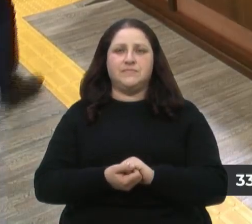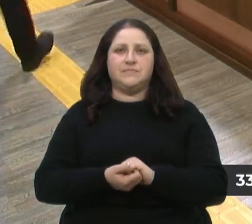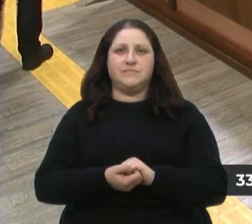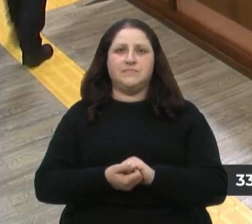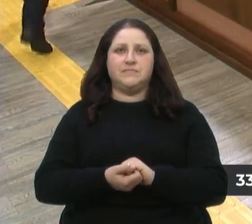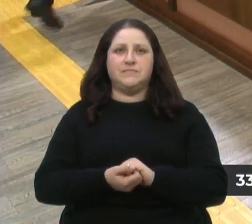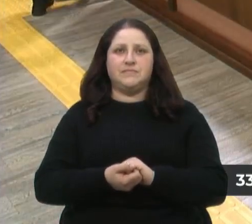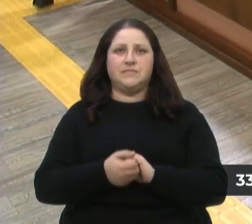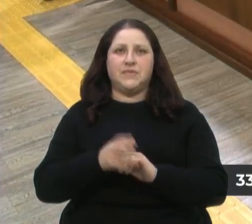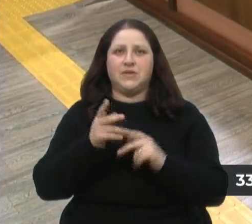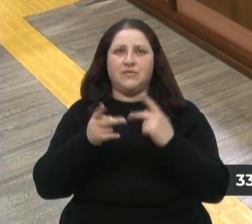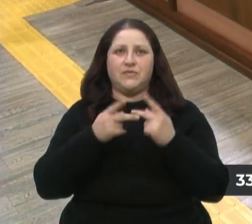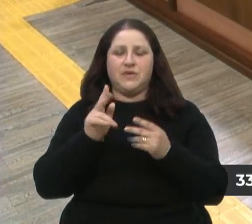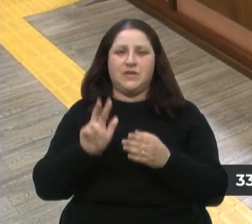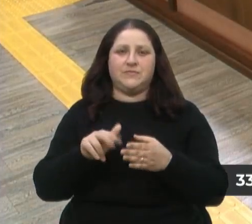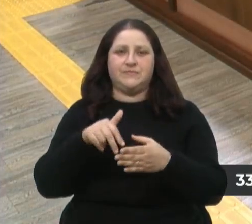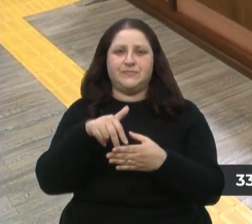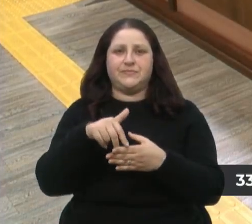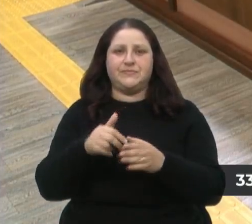Com a palavra.